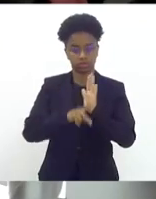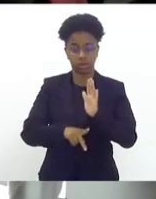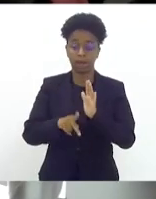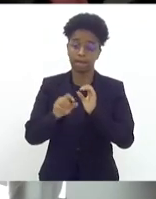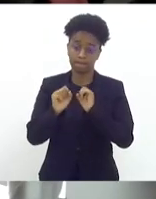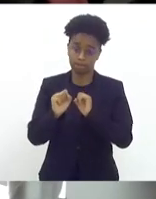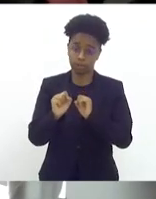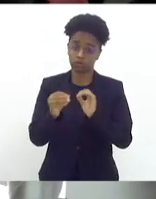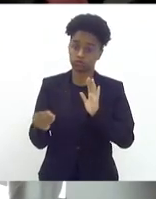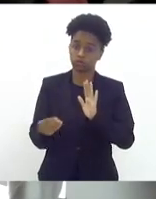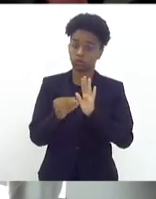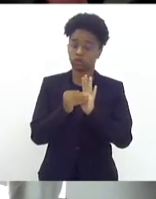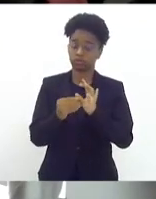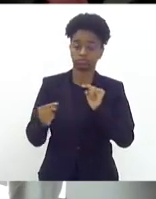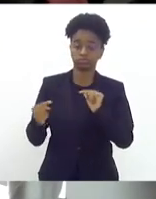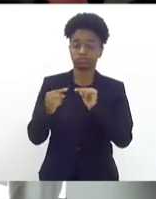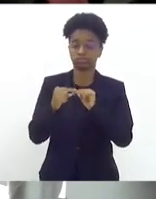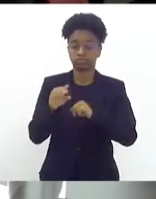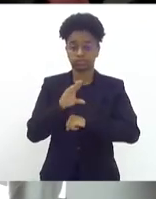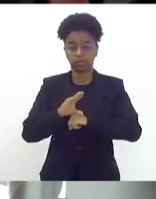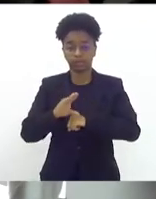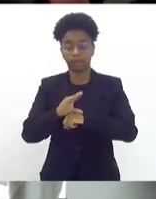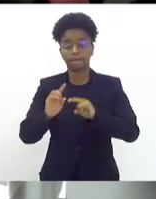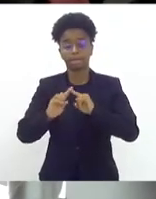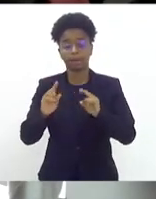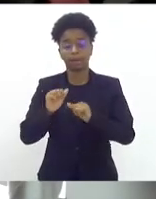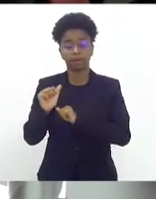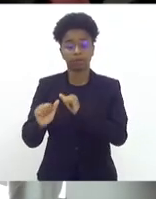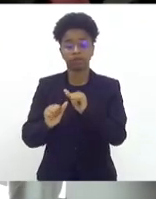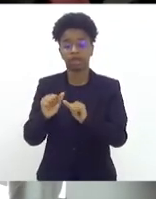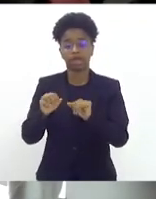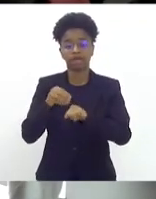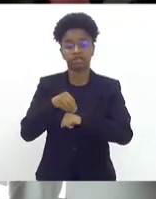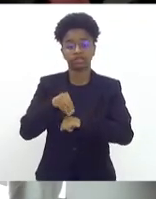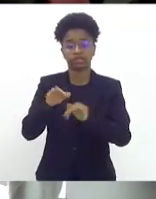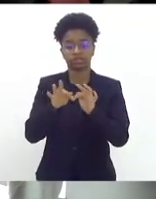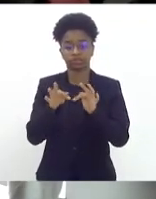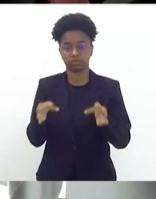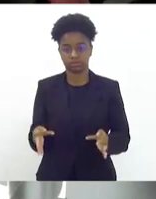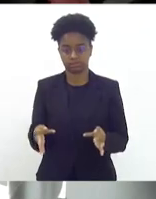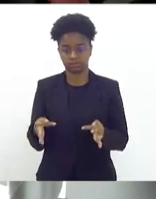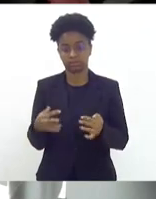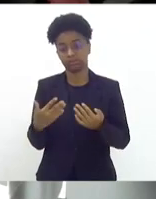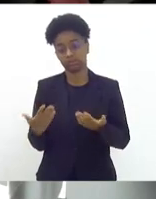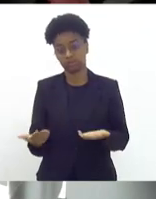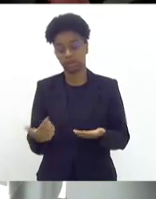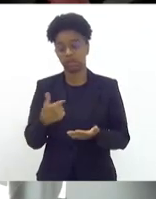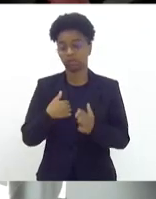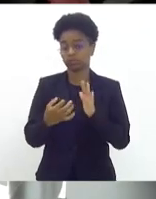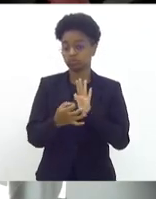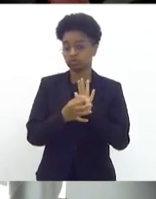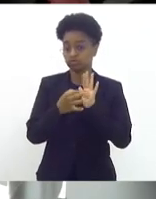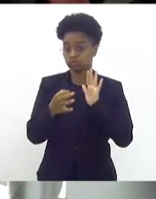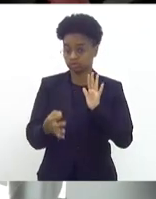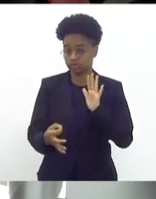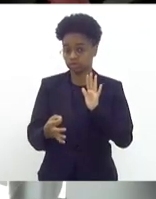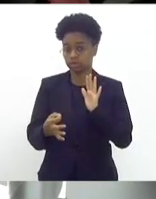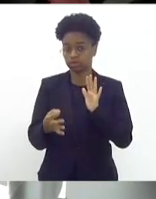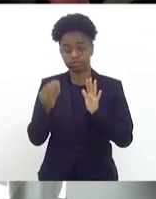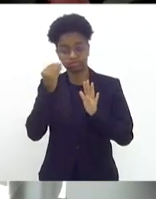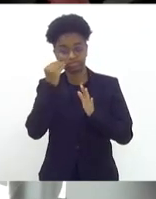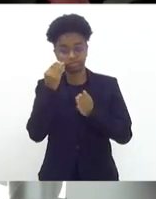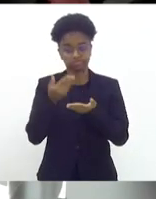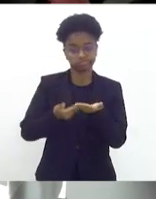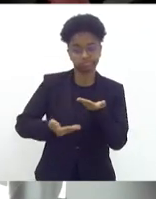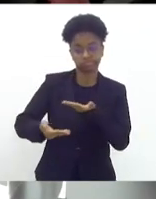pela inconstitucionalidade com a transformação em indicação simples. Então, eu queria sugerir essa intermediação